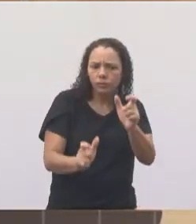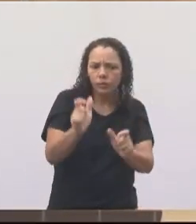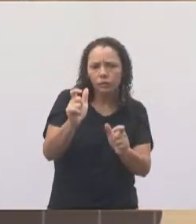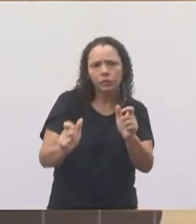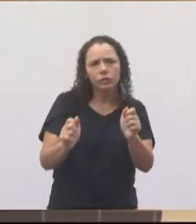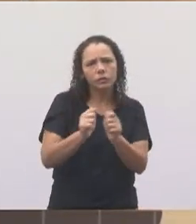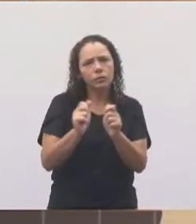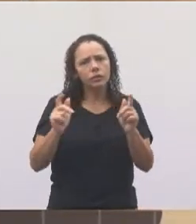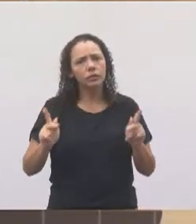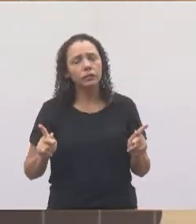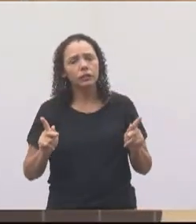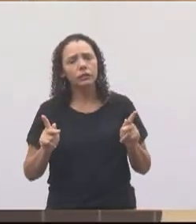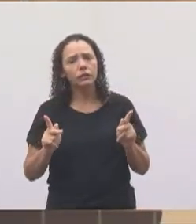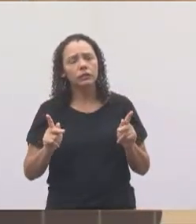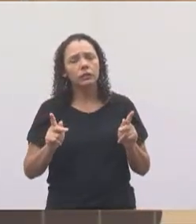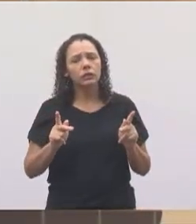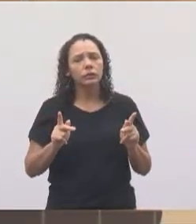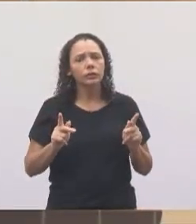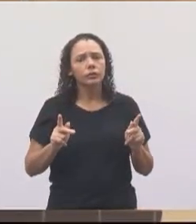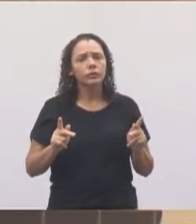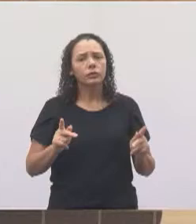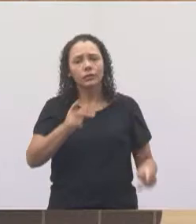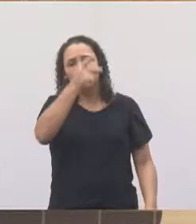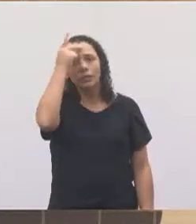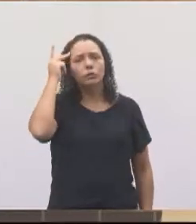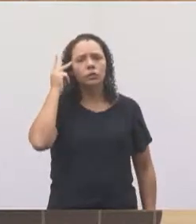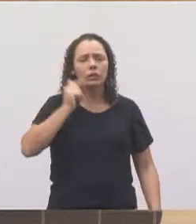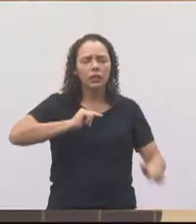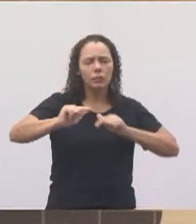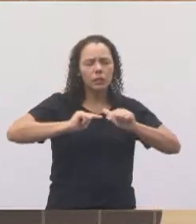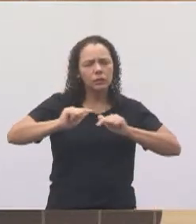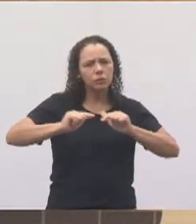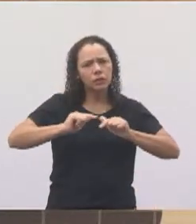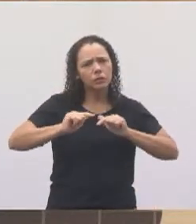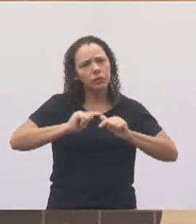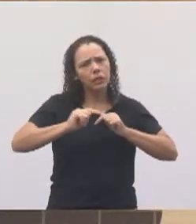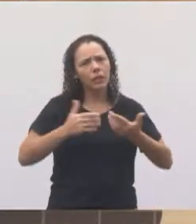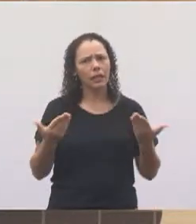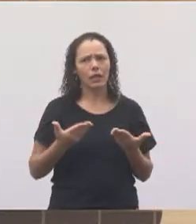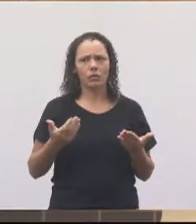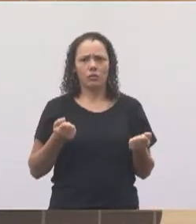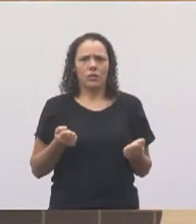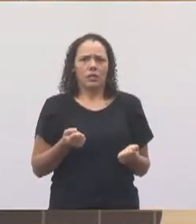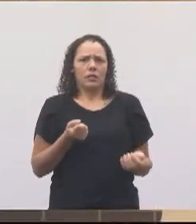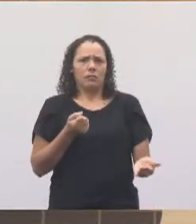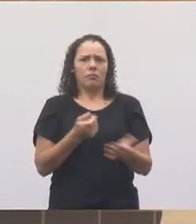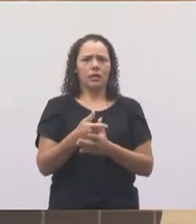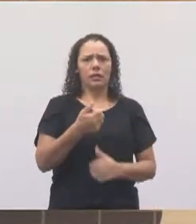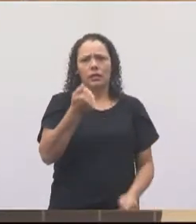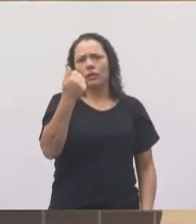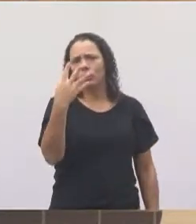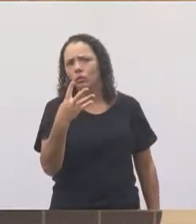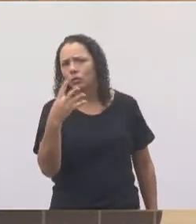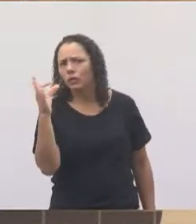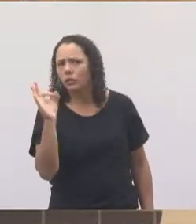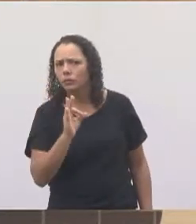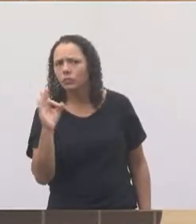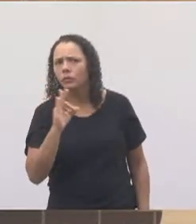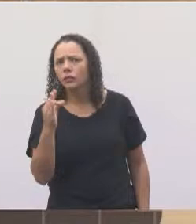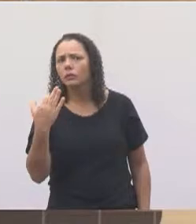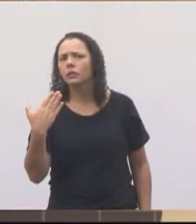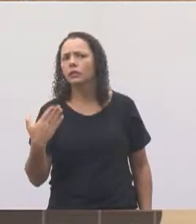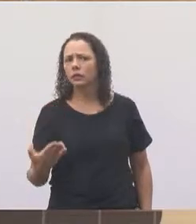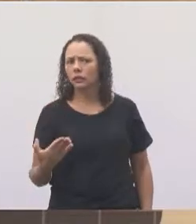dignidade o aposentado que a vida inteira trabalhou no nosso município e agora tem que contribuir com 14% dos seus proventos de aposentadoria, na faixa